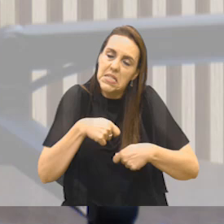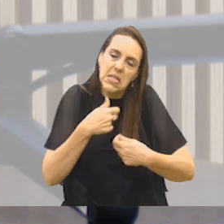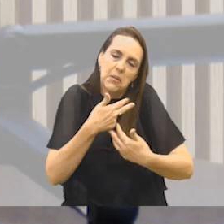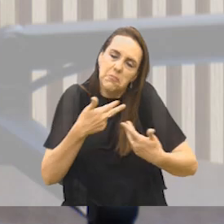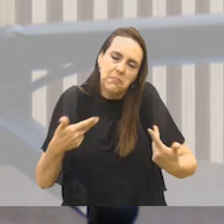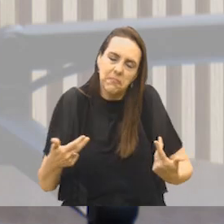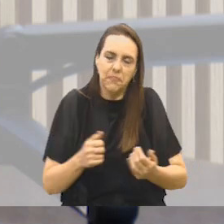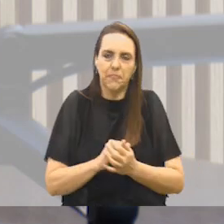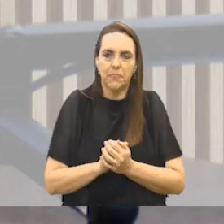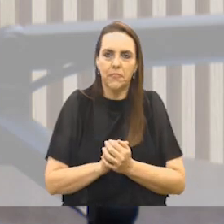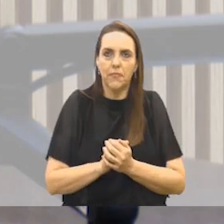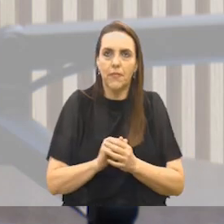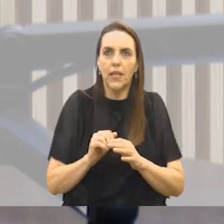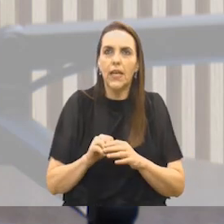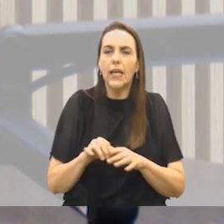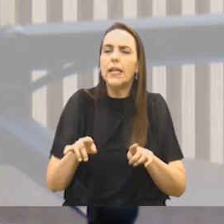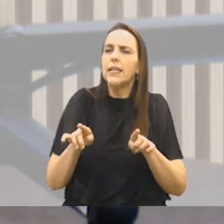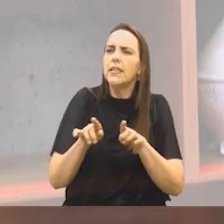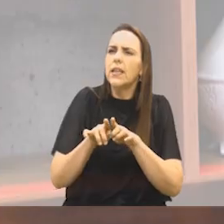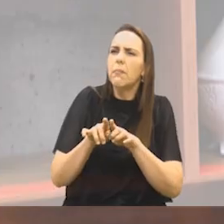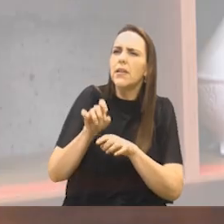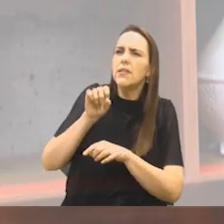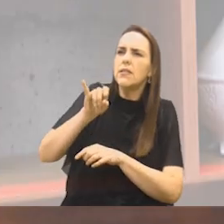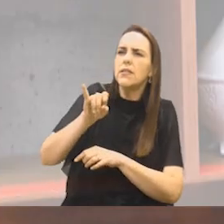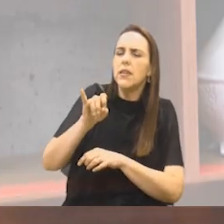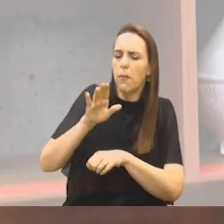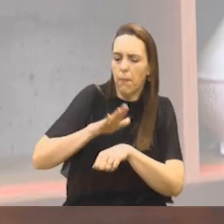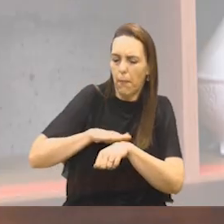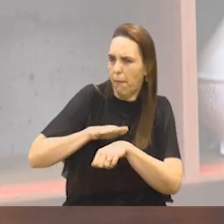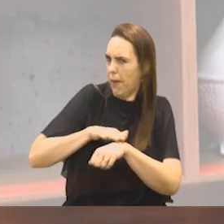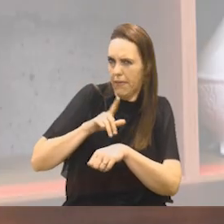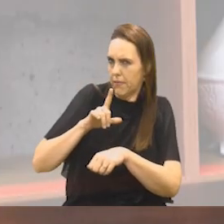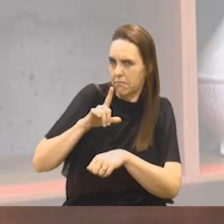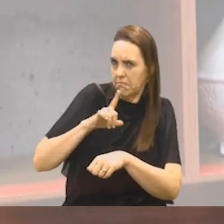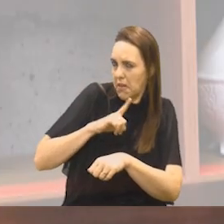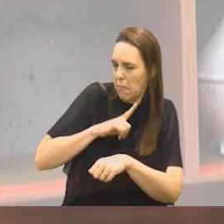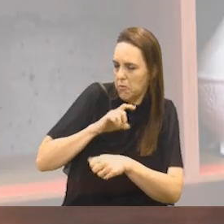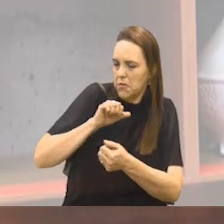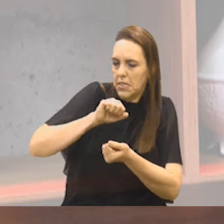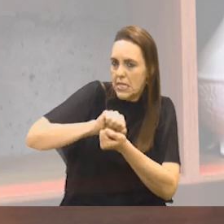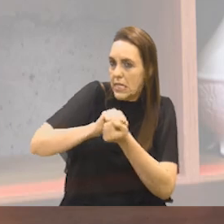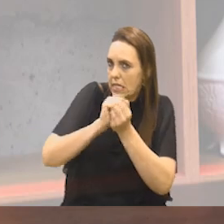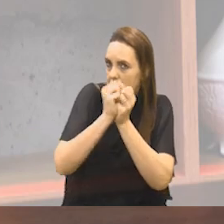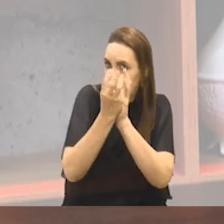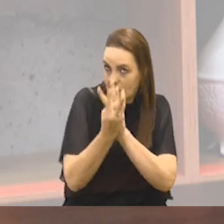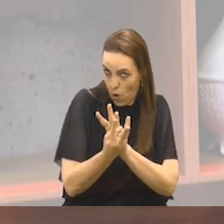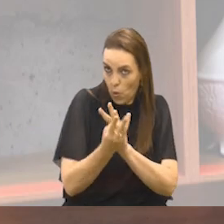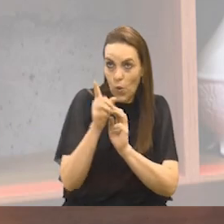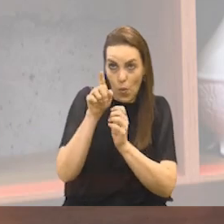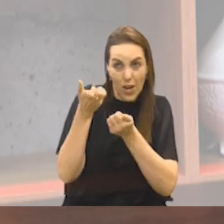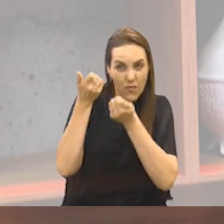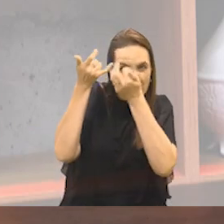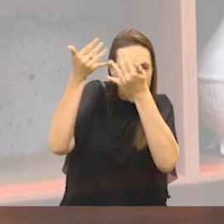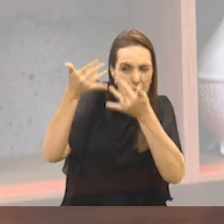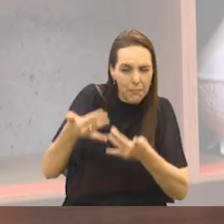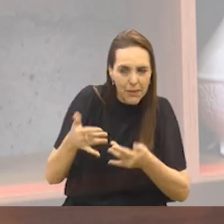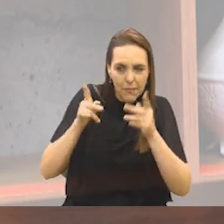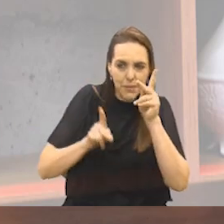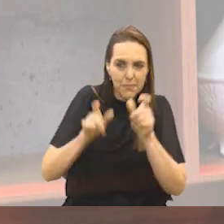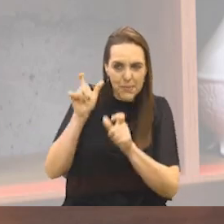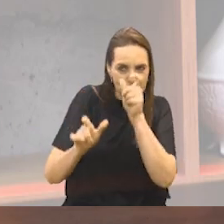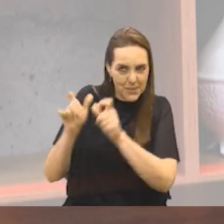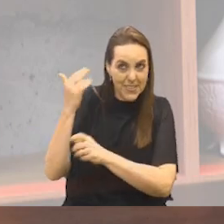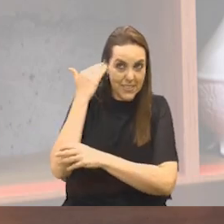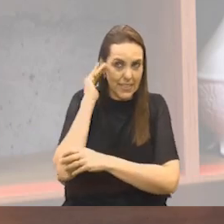aquilo que ela está precisando. E quando a gente tem esses cristais, quero que tu explique para quem está nos